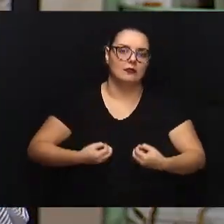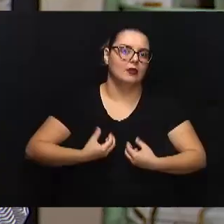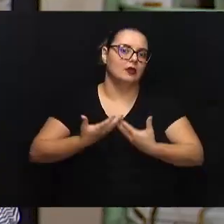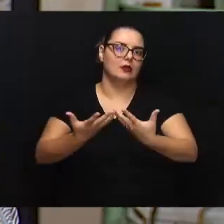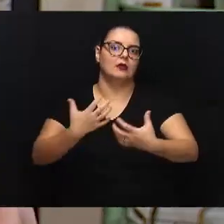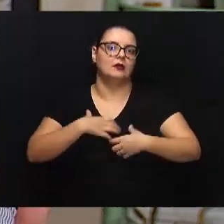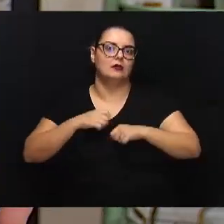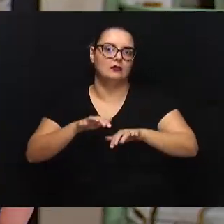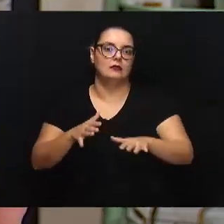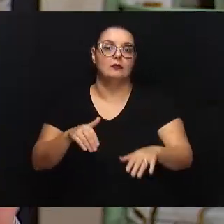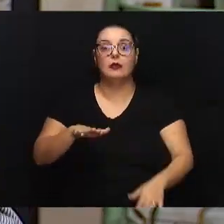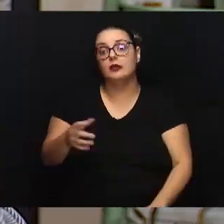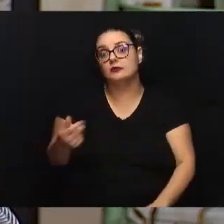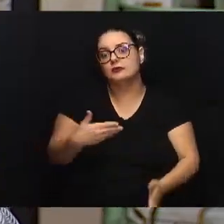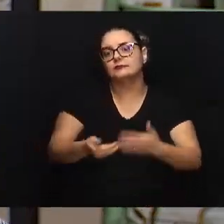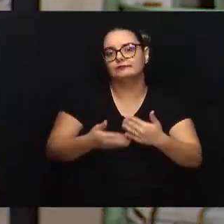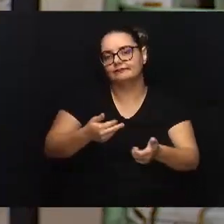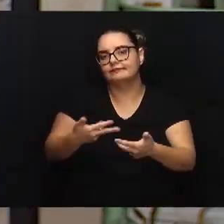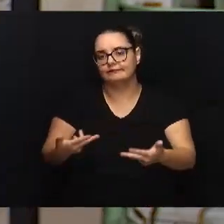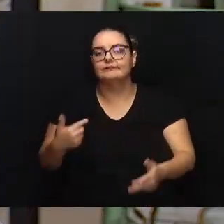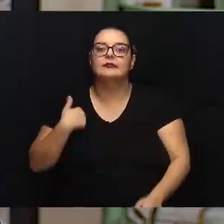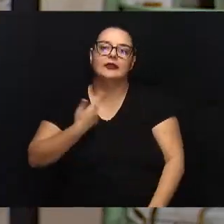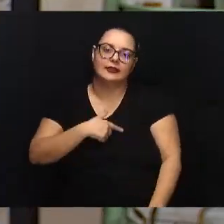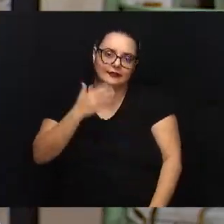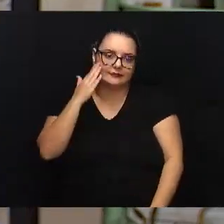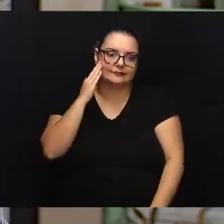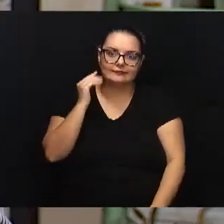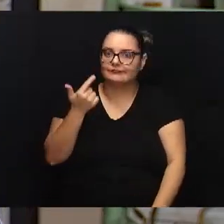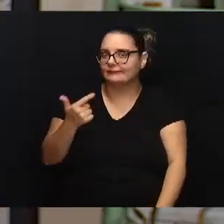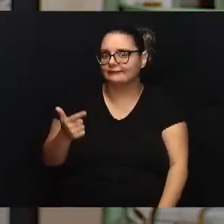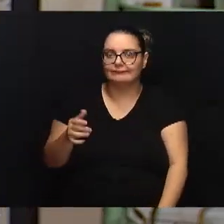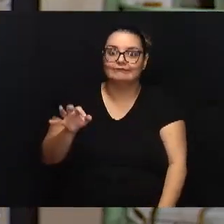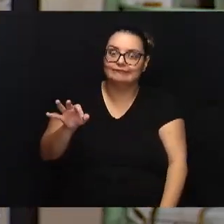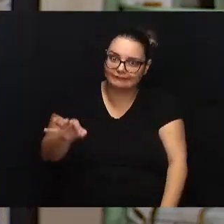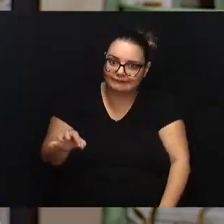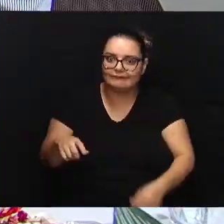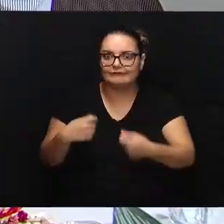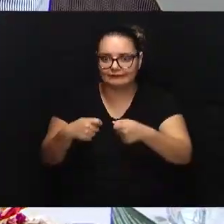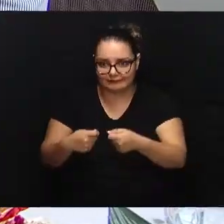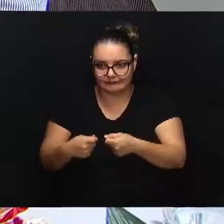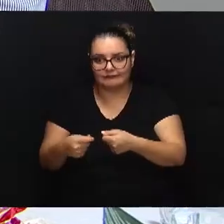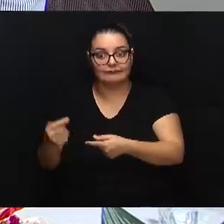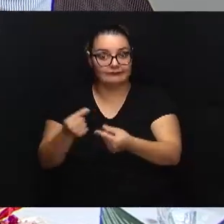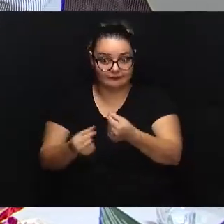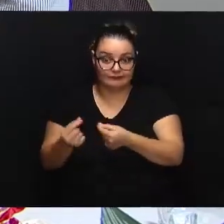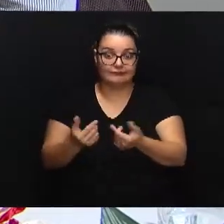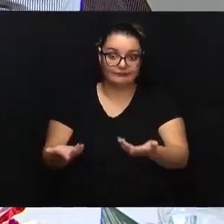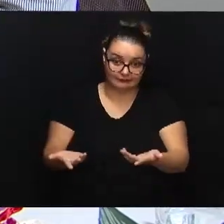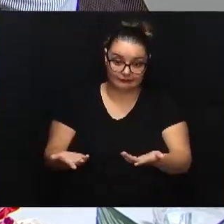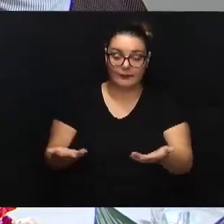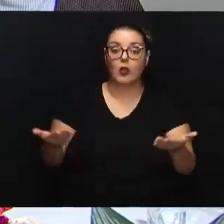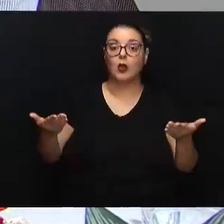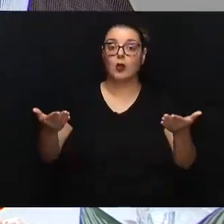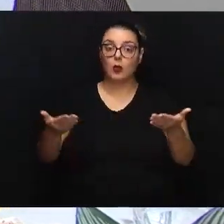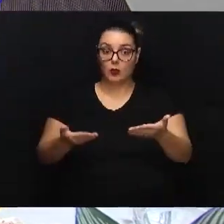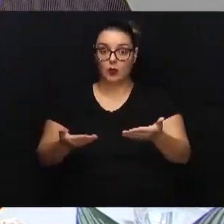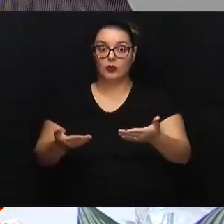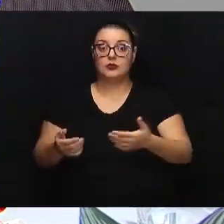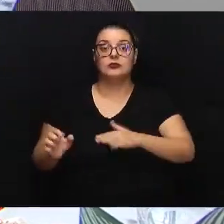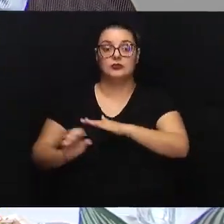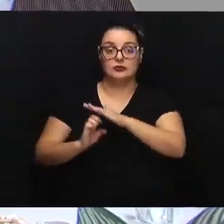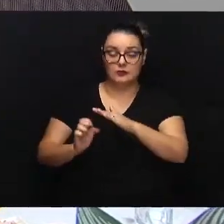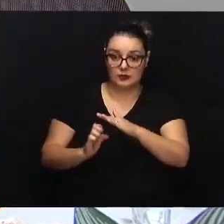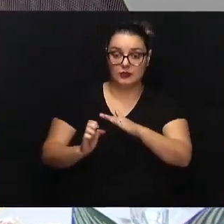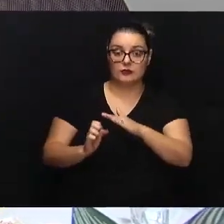coisa. E aí a gente entende que não dá muito certo, que a gente precisa do financeiro. Hoje, a empresa funciona em um